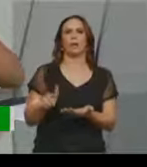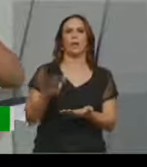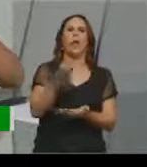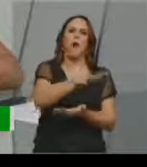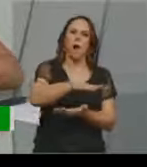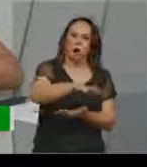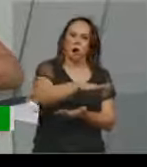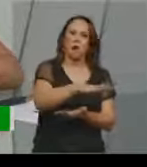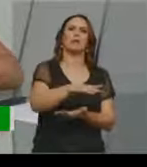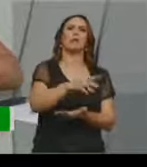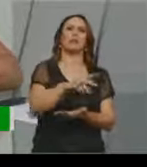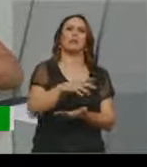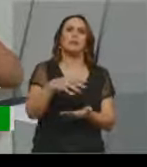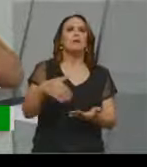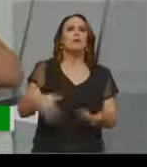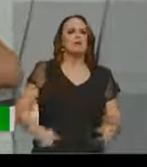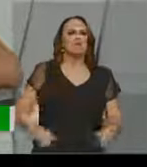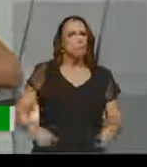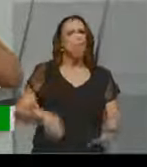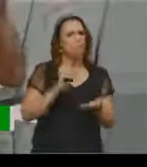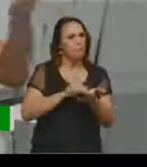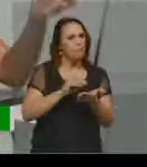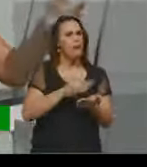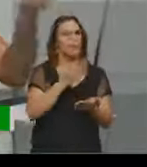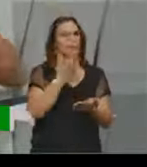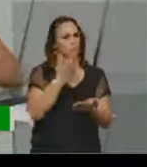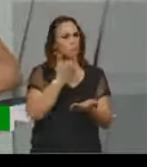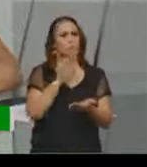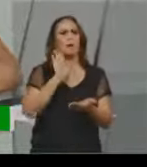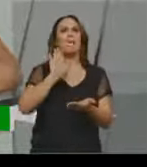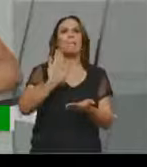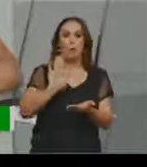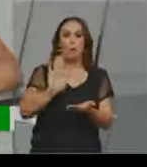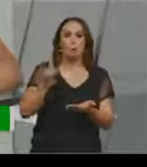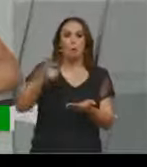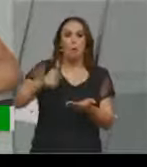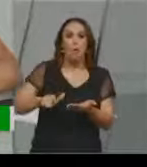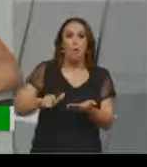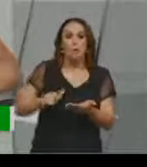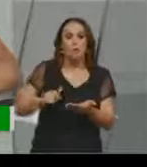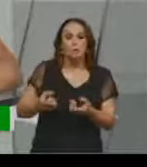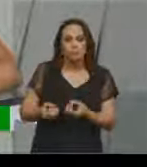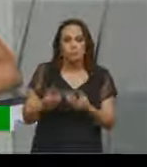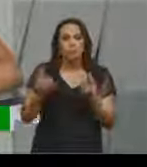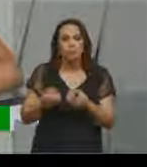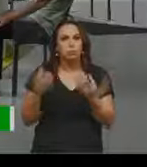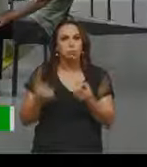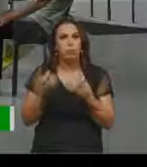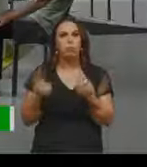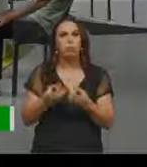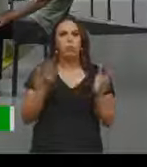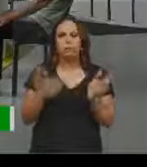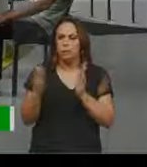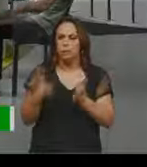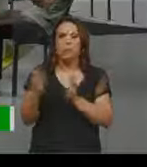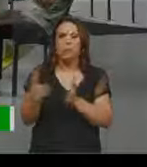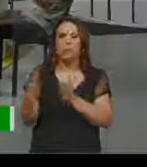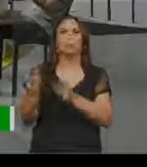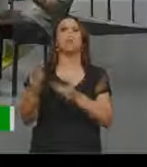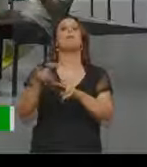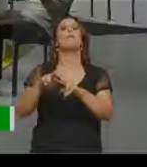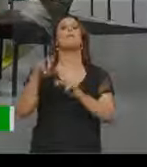uma grande quantidade de produção que só é possível graças a essas tecnologias. Sim, é importante destacar que nós